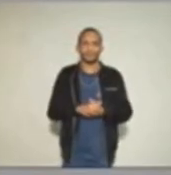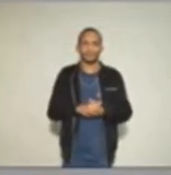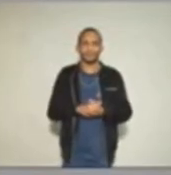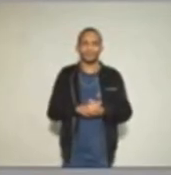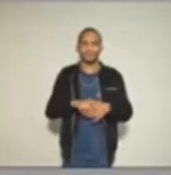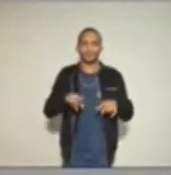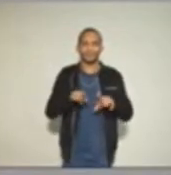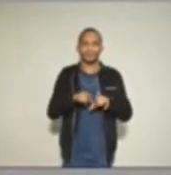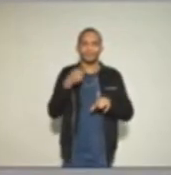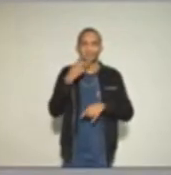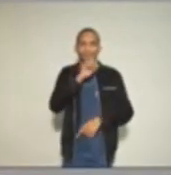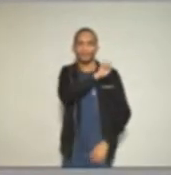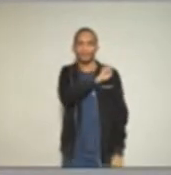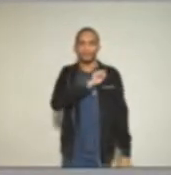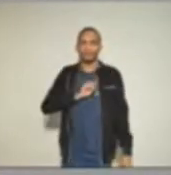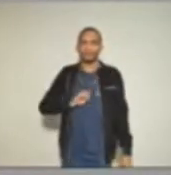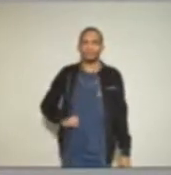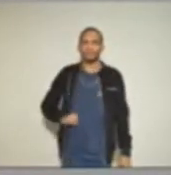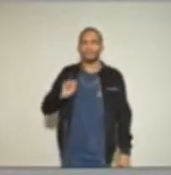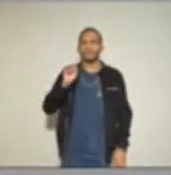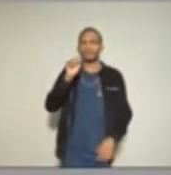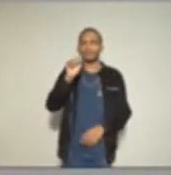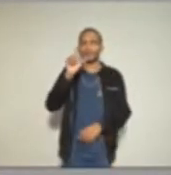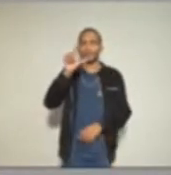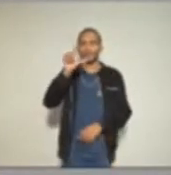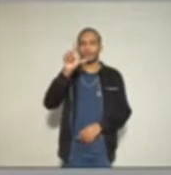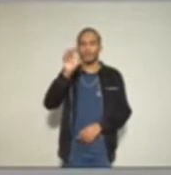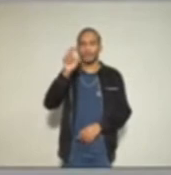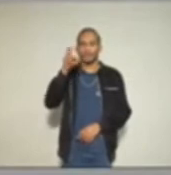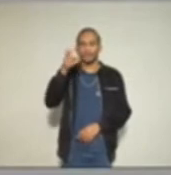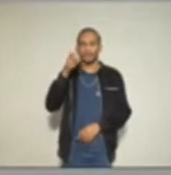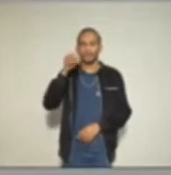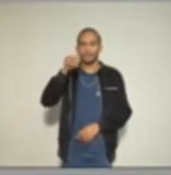O senador da República, Alexandre Giordano.